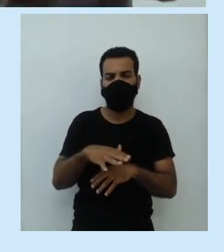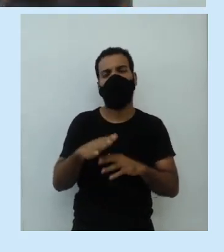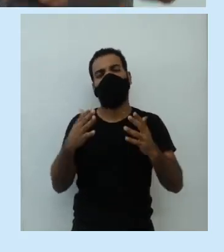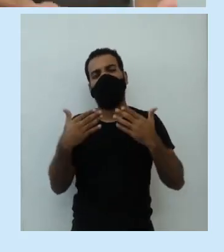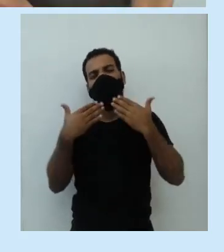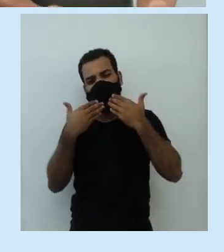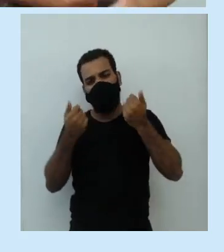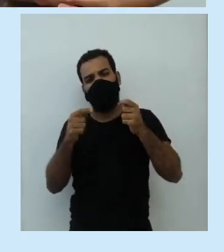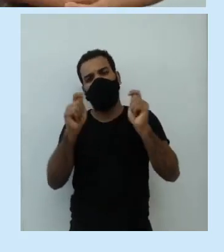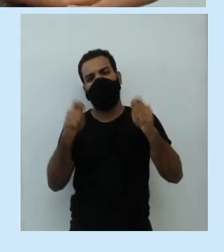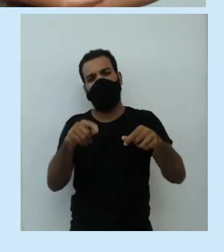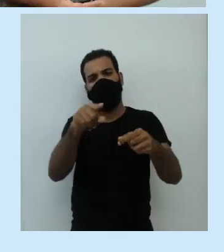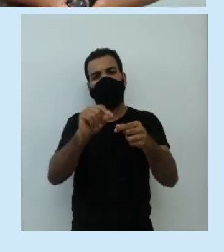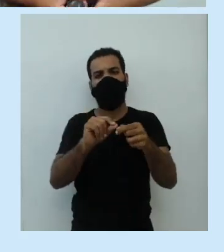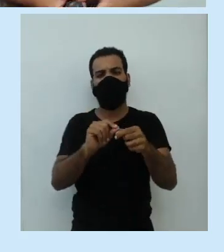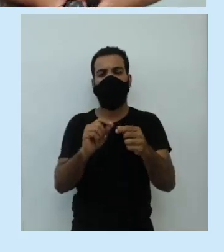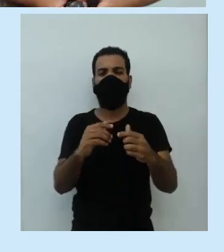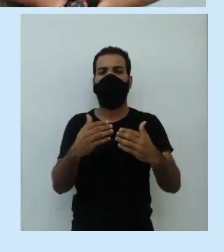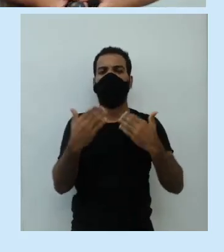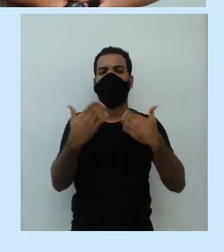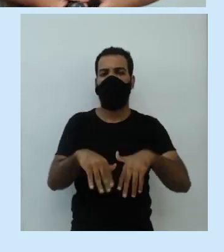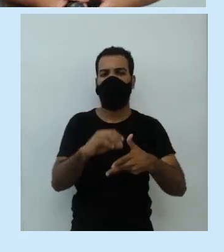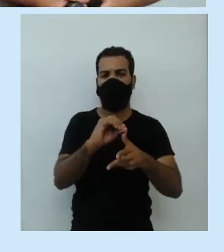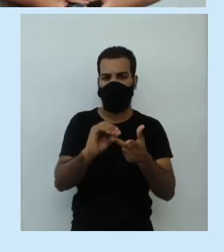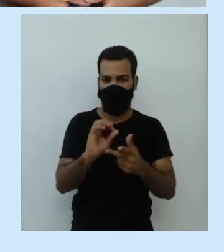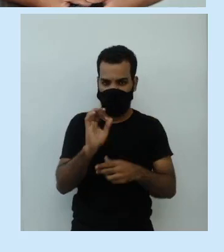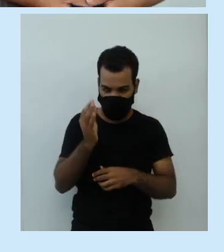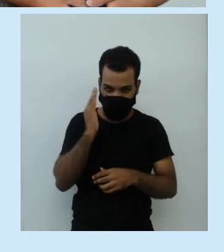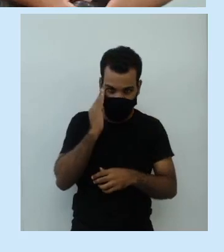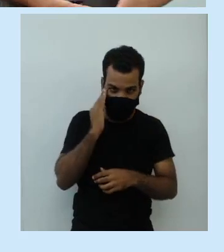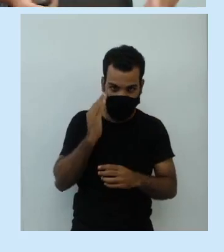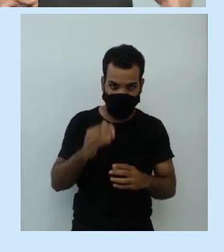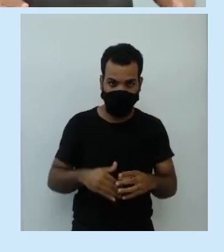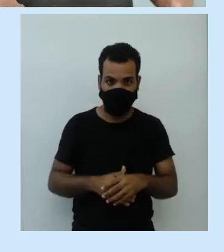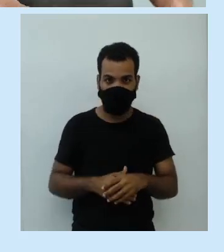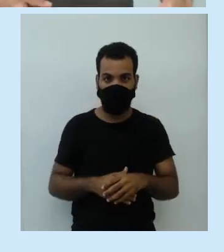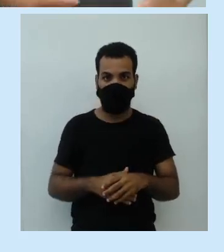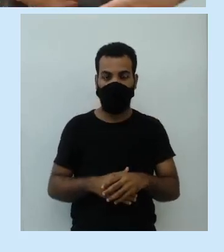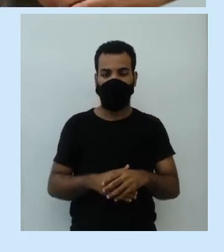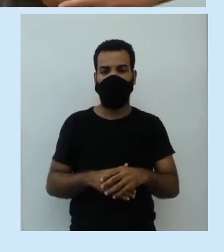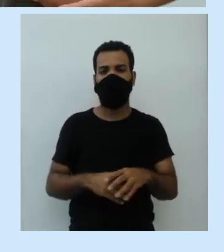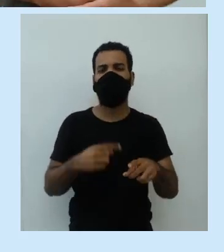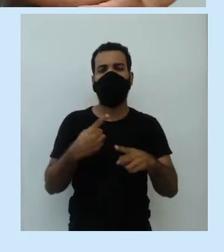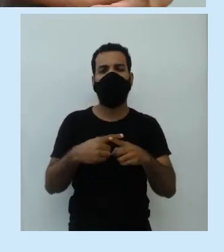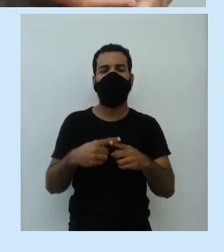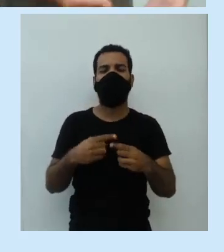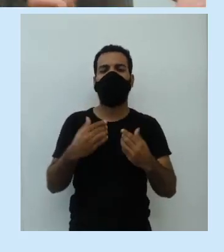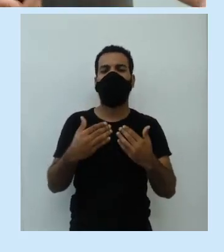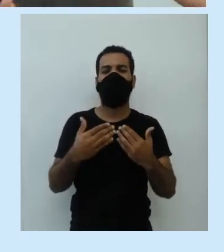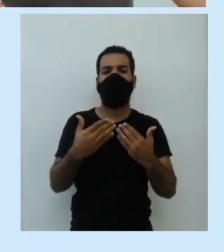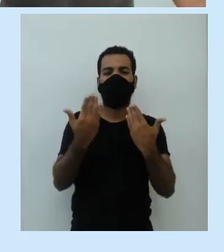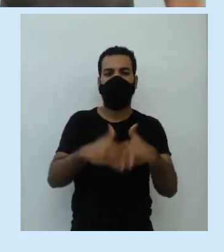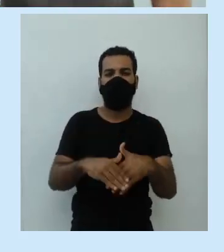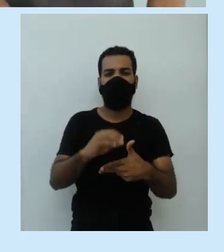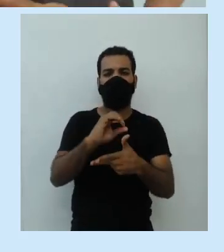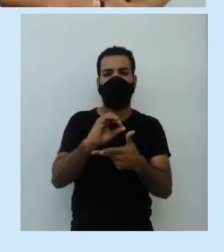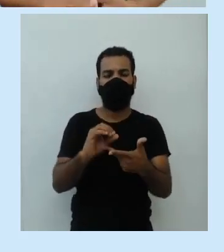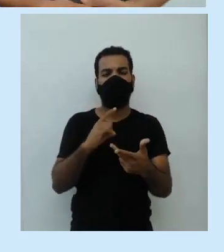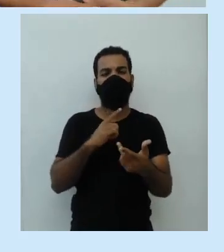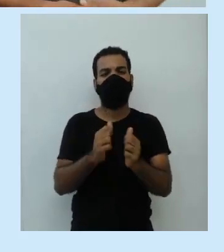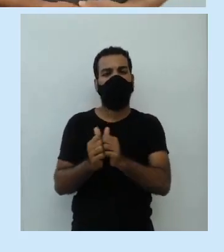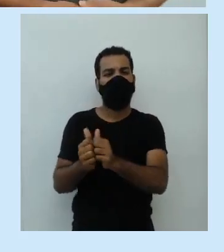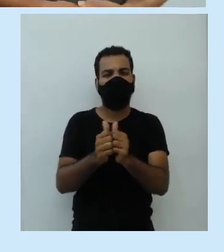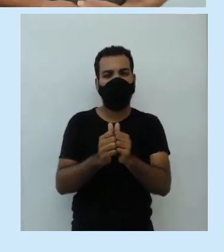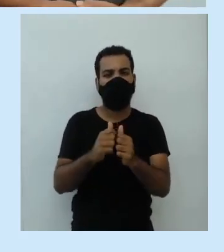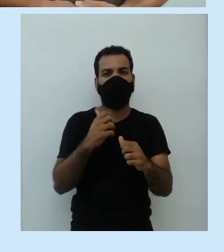melhor você vai fazer a sua prova do Enem, certo? Porque a prova do Enem, você precisa dar conta de um conjunto